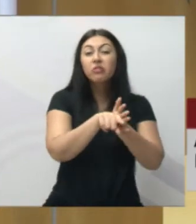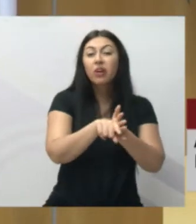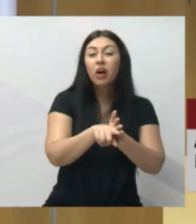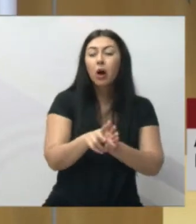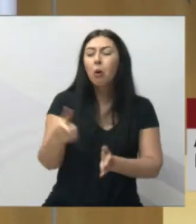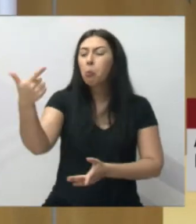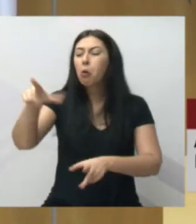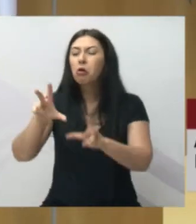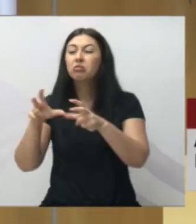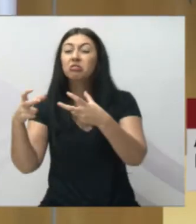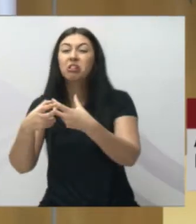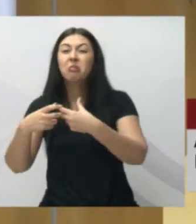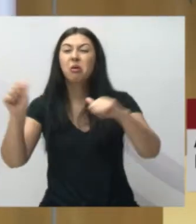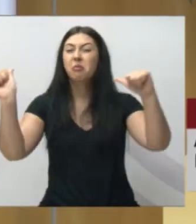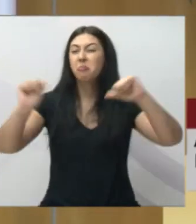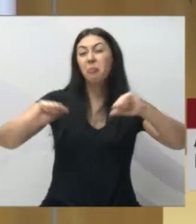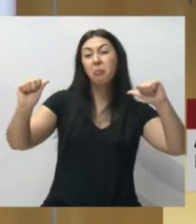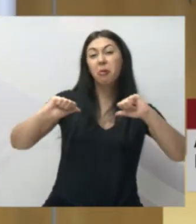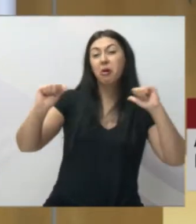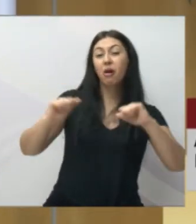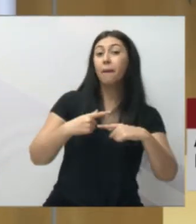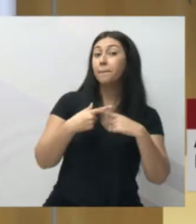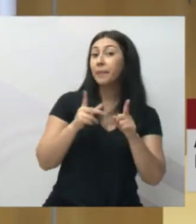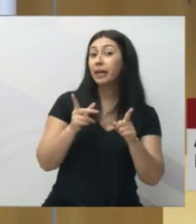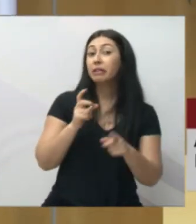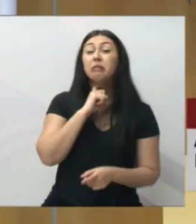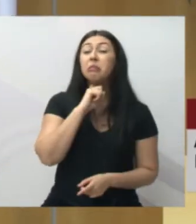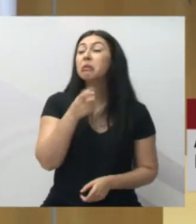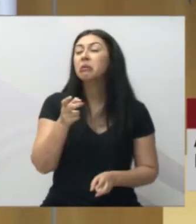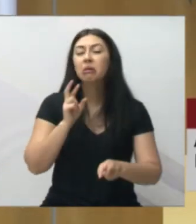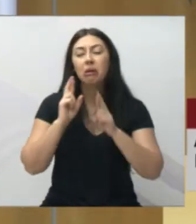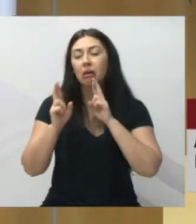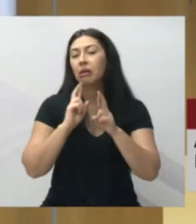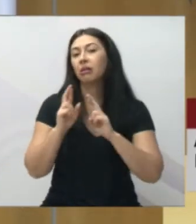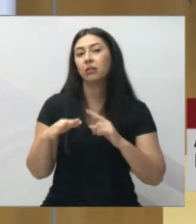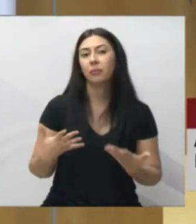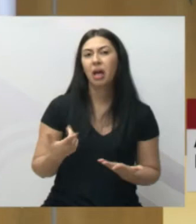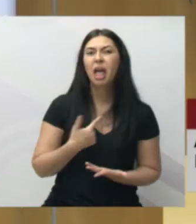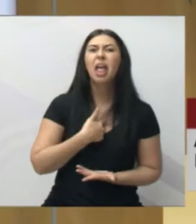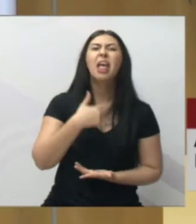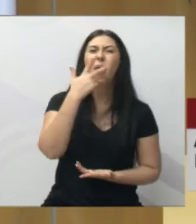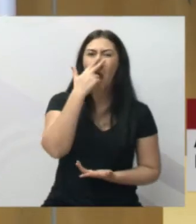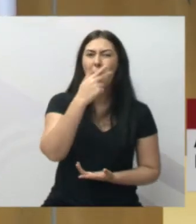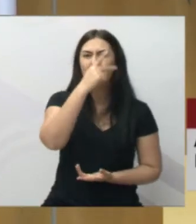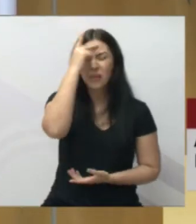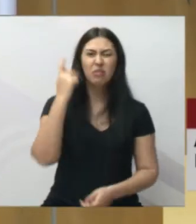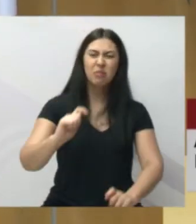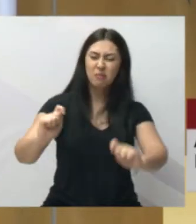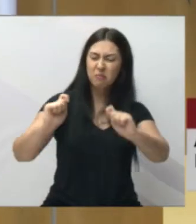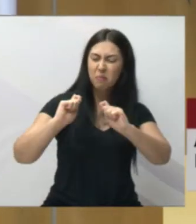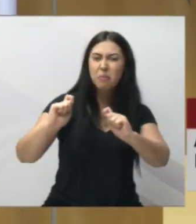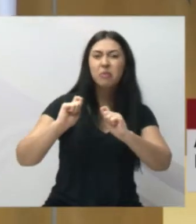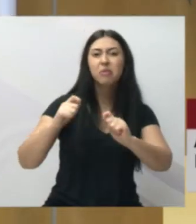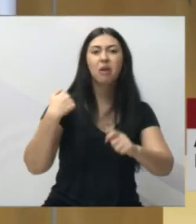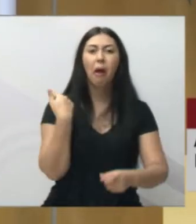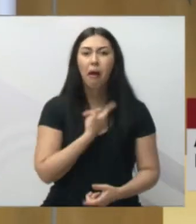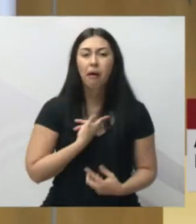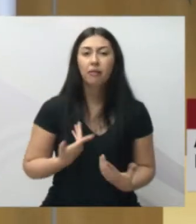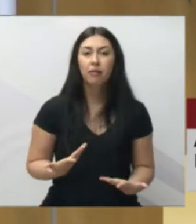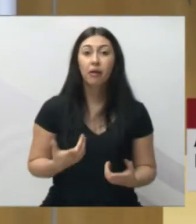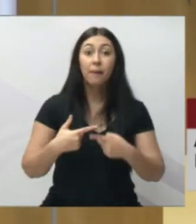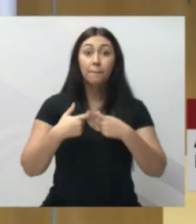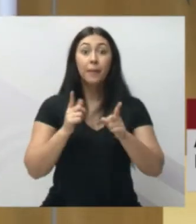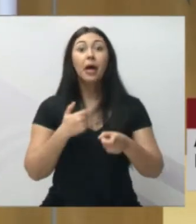muito pior que nós e ninguém mexe com eles. Então, assim, eu acho que é uma perseguição essa casa. Mas eu entendo, sei do